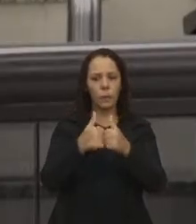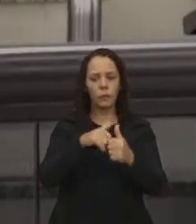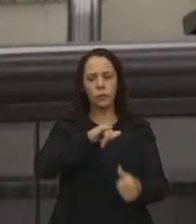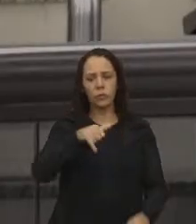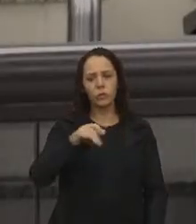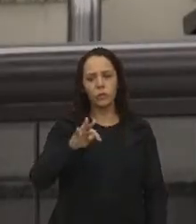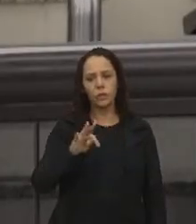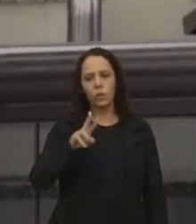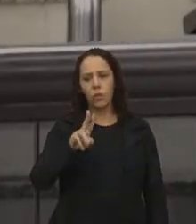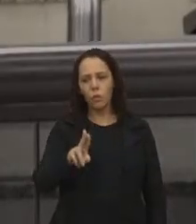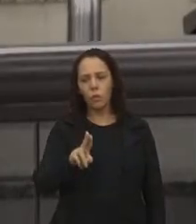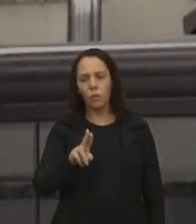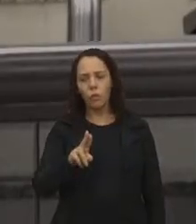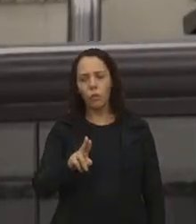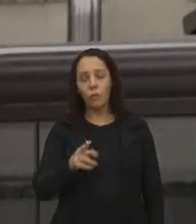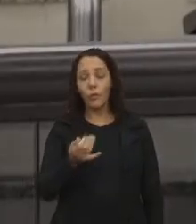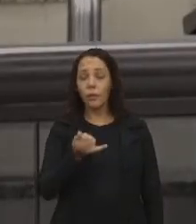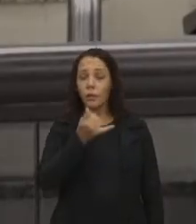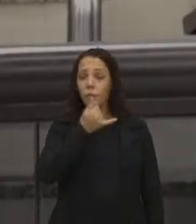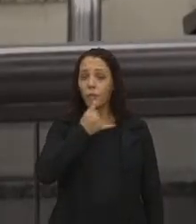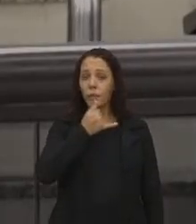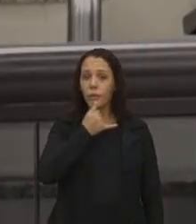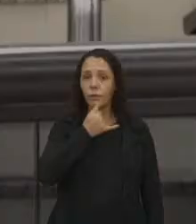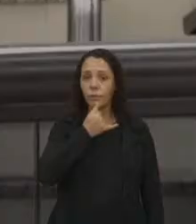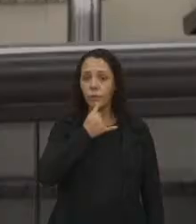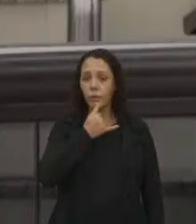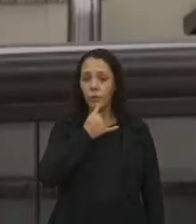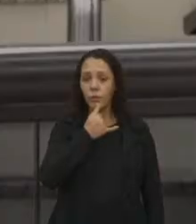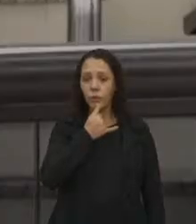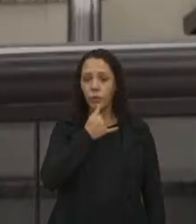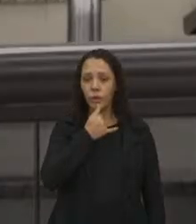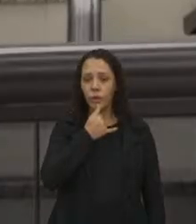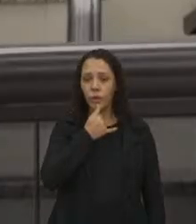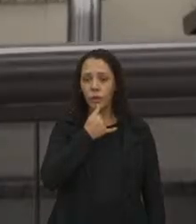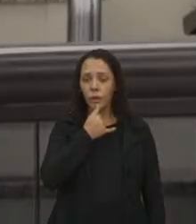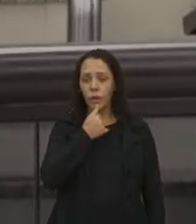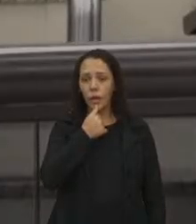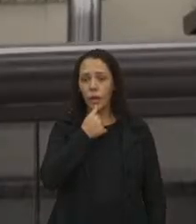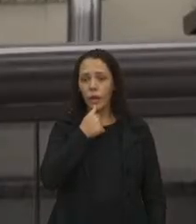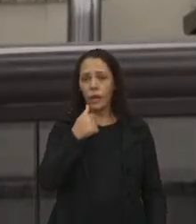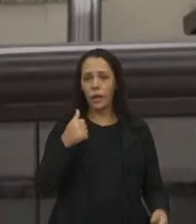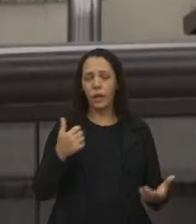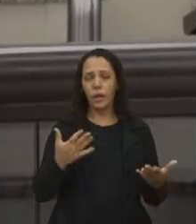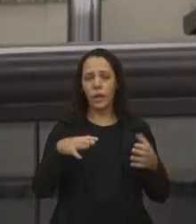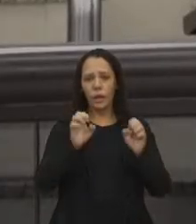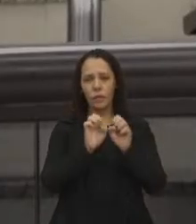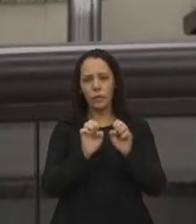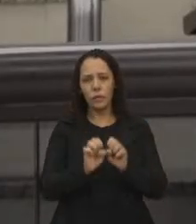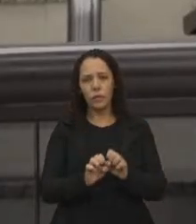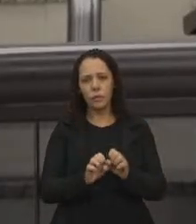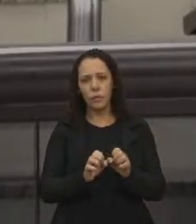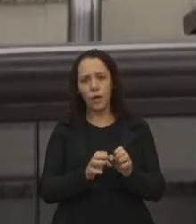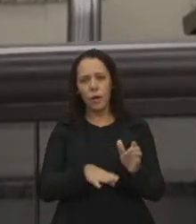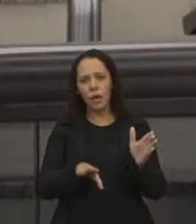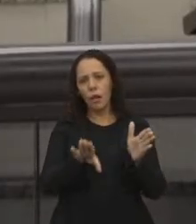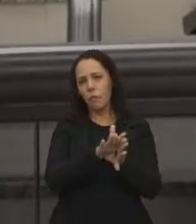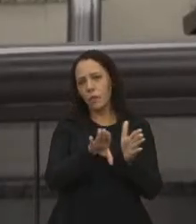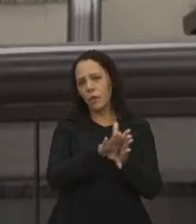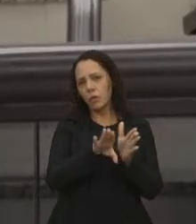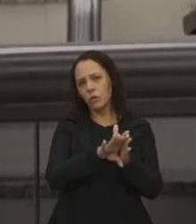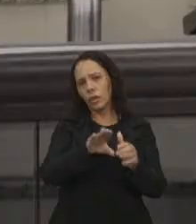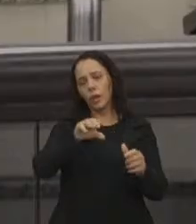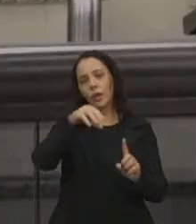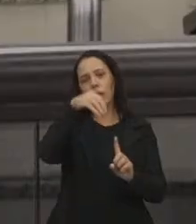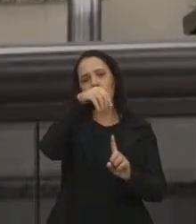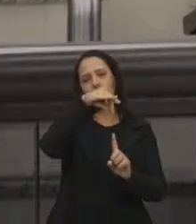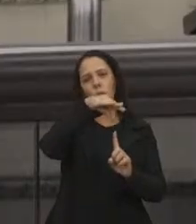JTU, e, infelizmente, a questão da infraestrutura para chegar e acessar aquele ponto